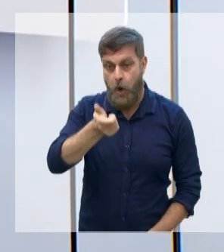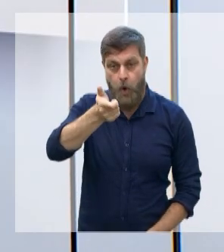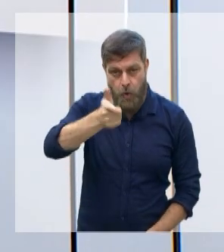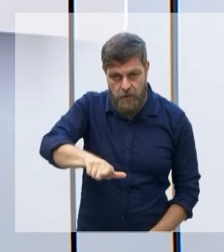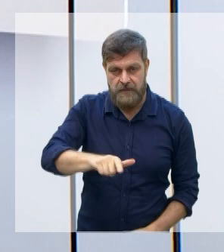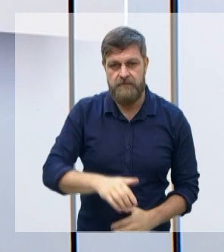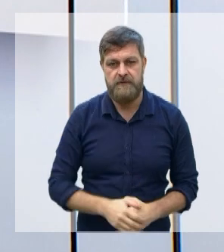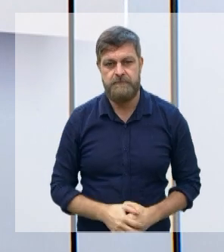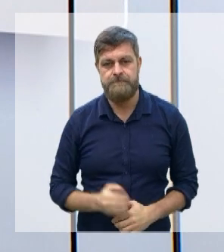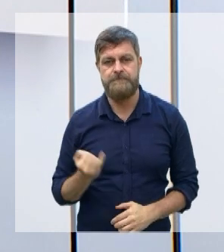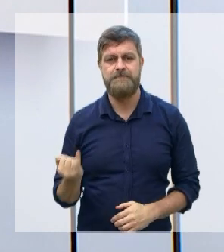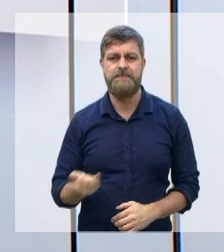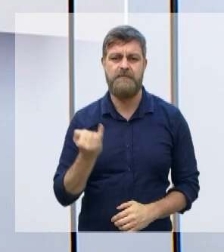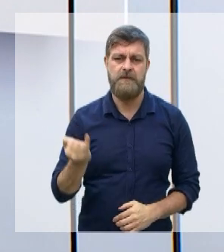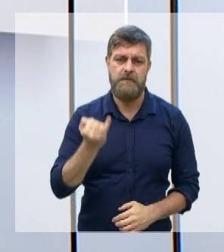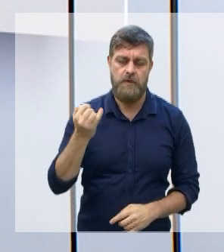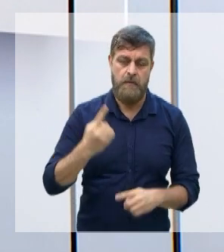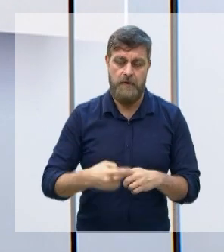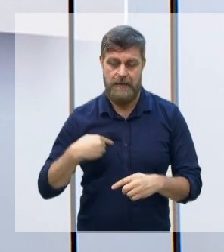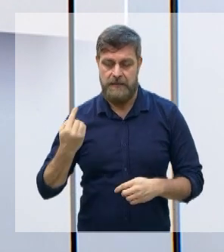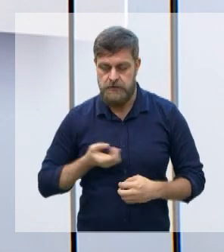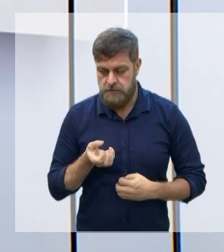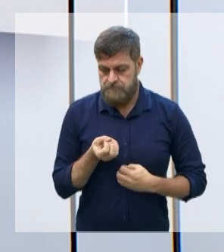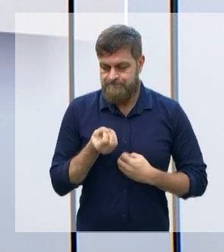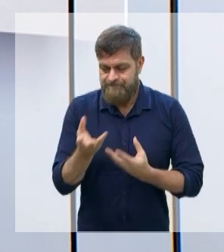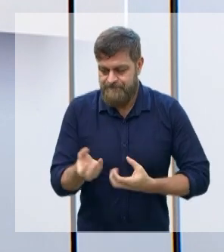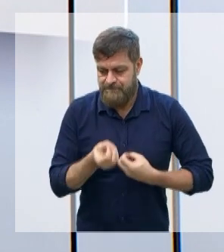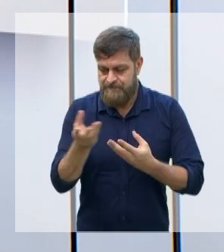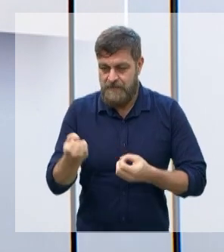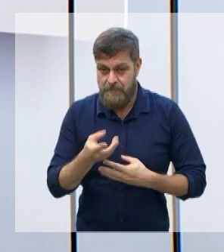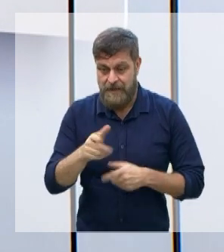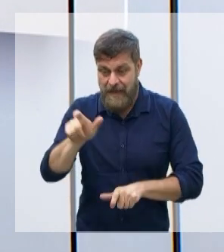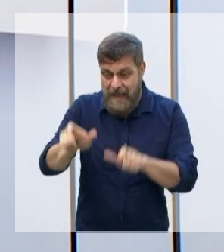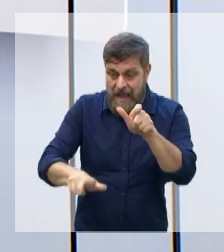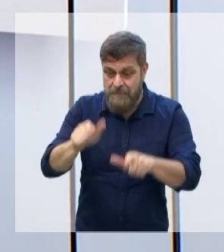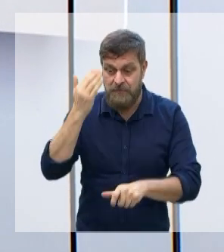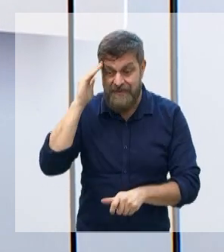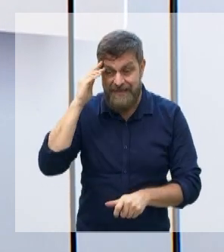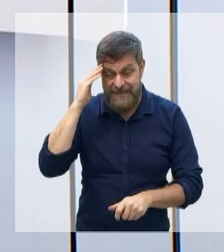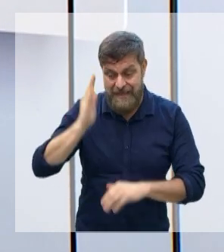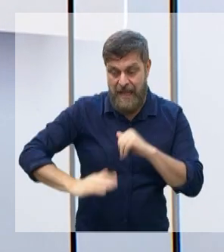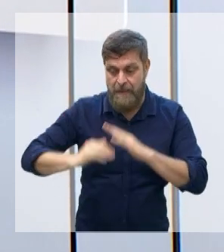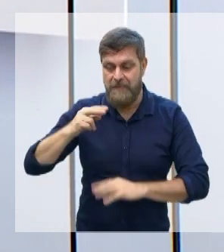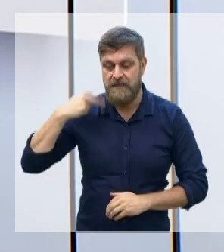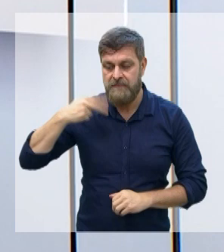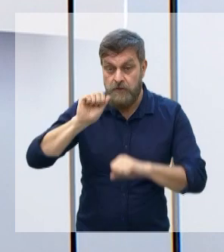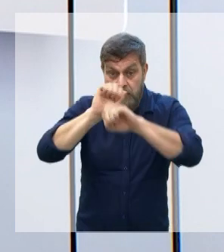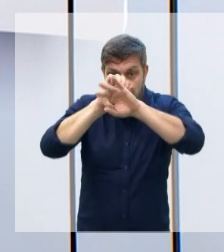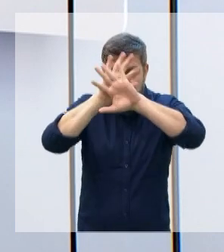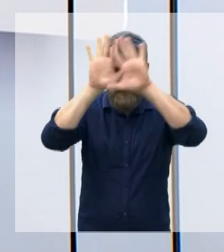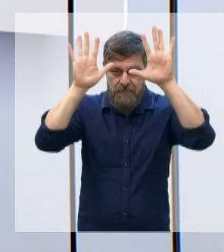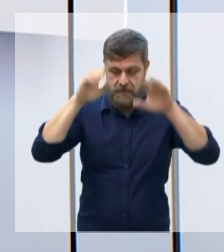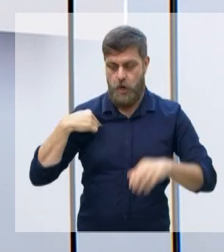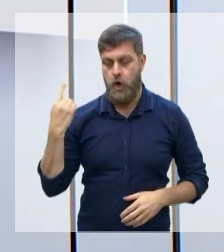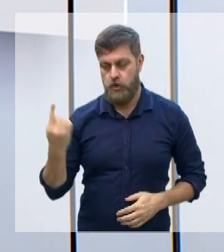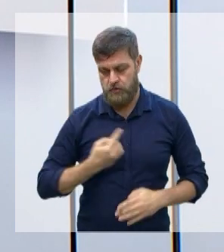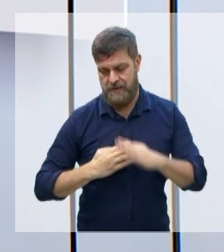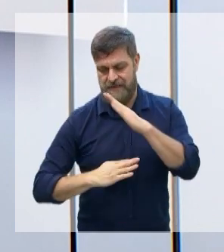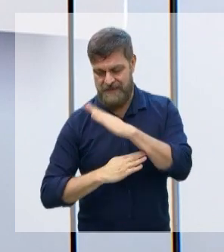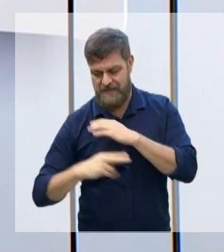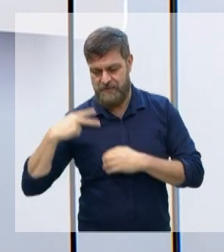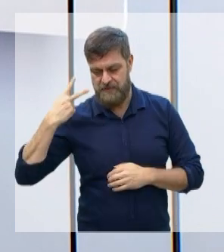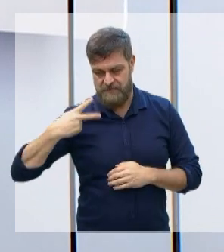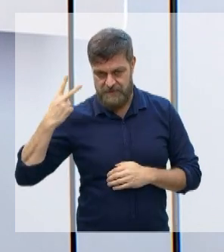é importante o programa porque a gente possa da transparência do trabalho legislativo trabalho que nós vereadores fazemos e